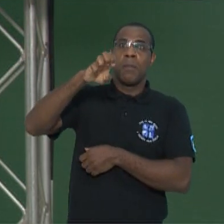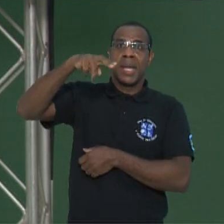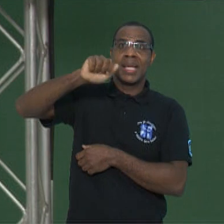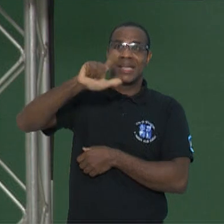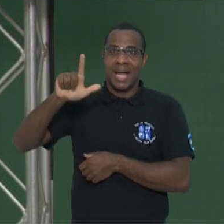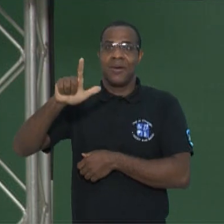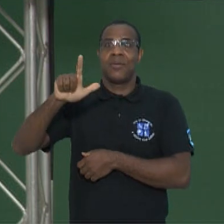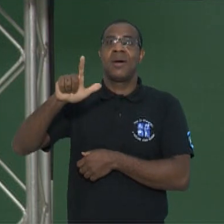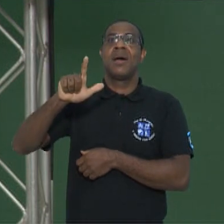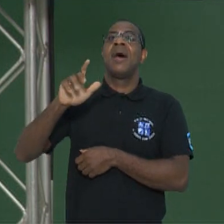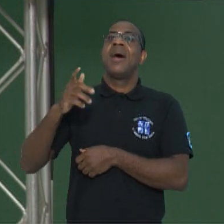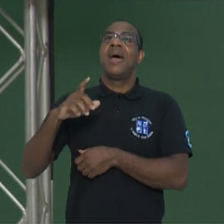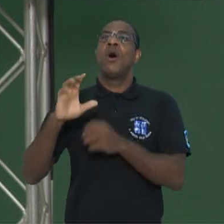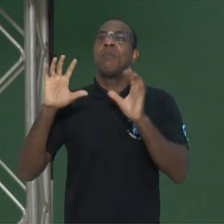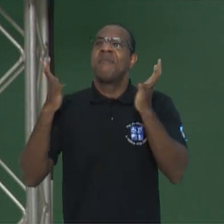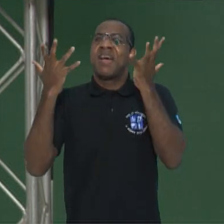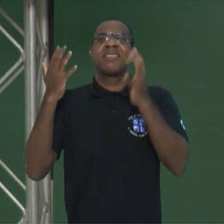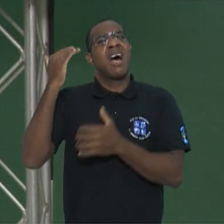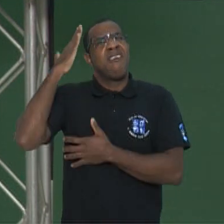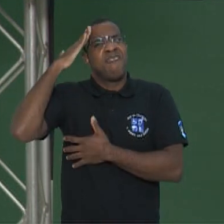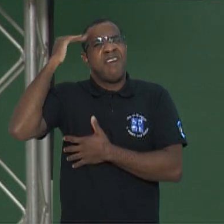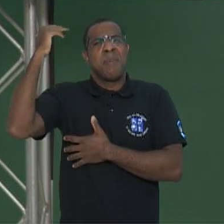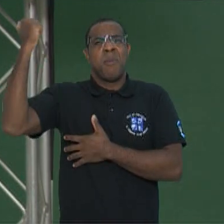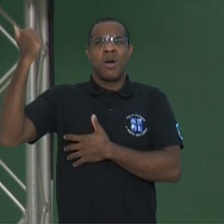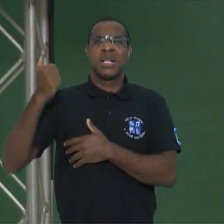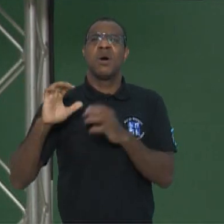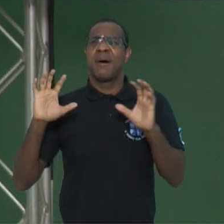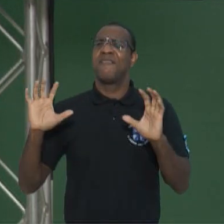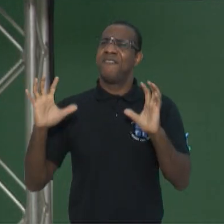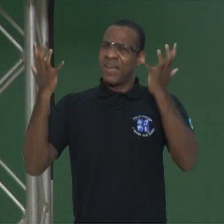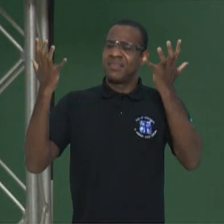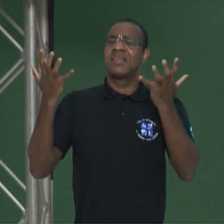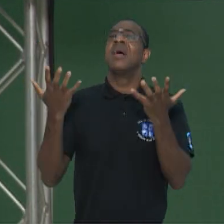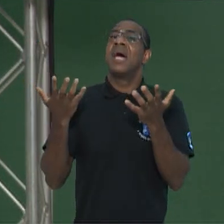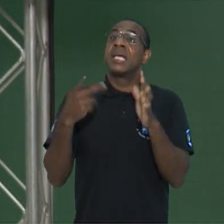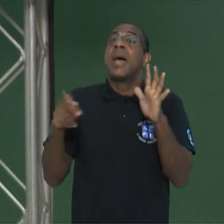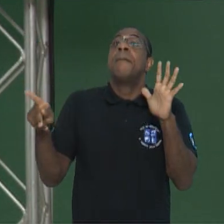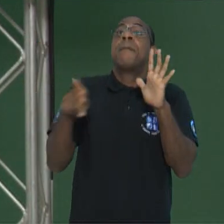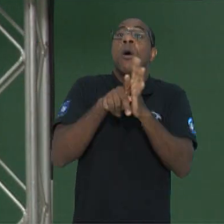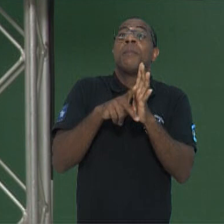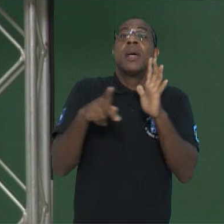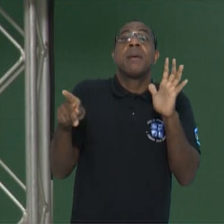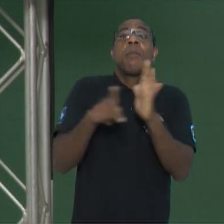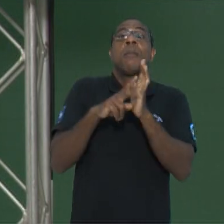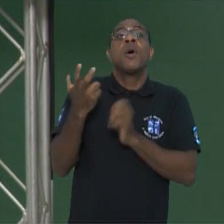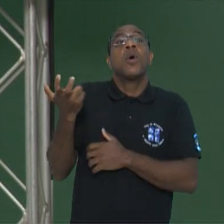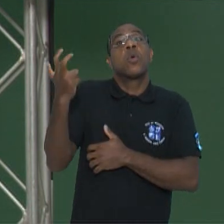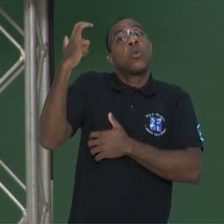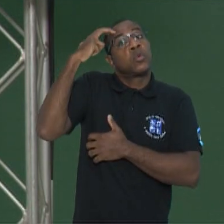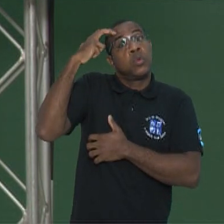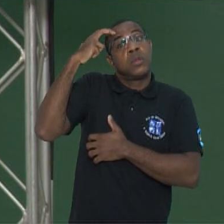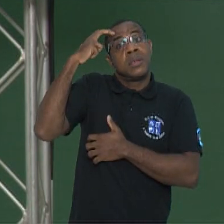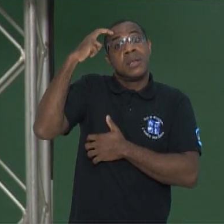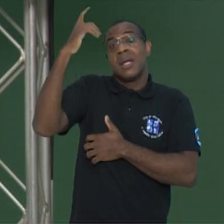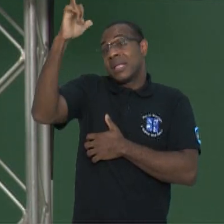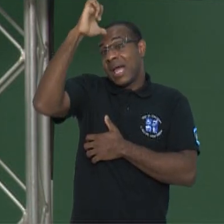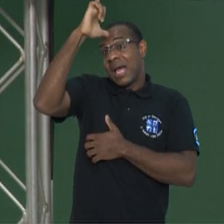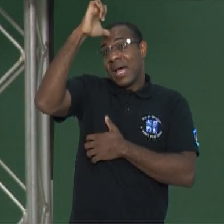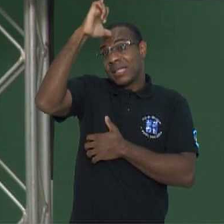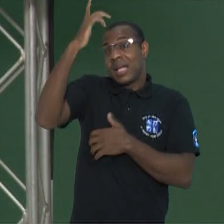né? E a festa em si também remete a uma festa que acontece em Munique.